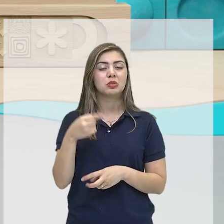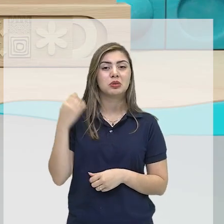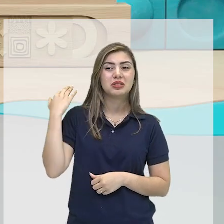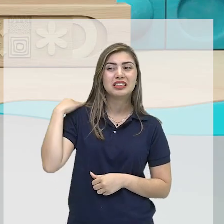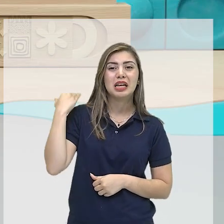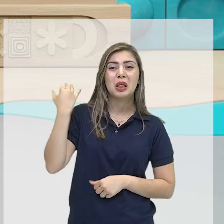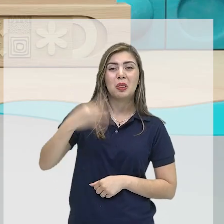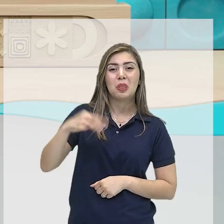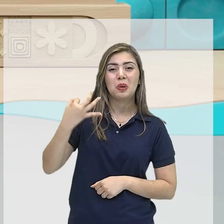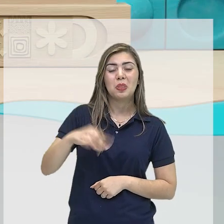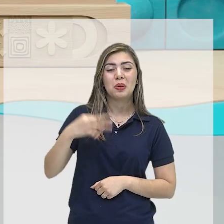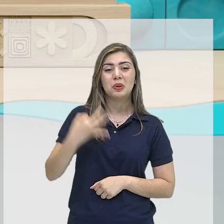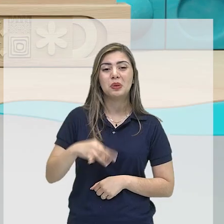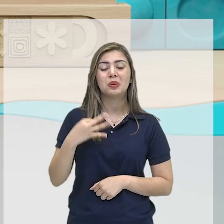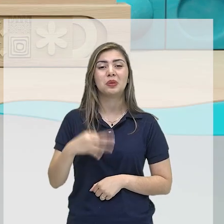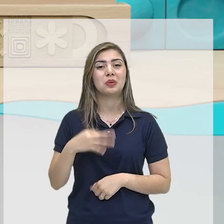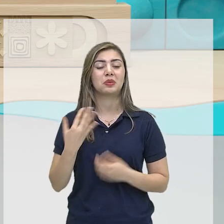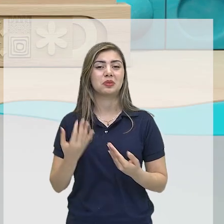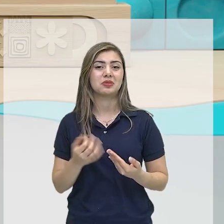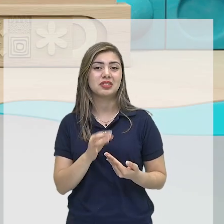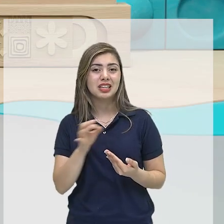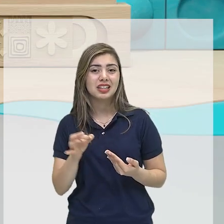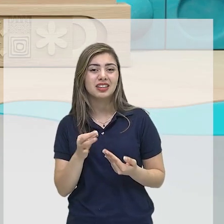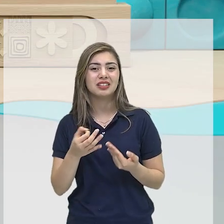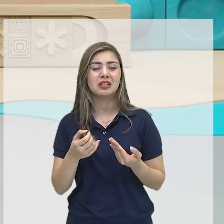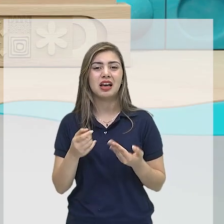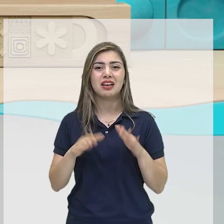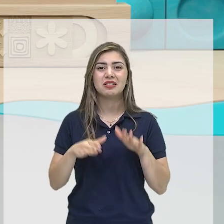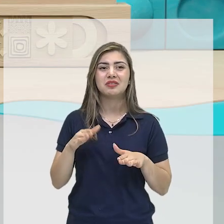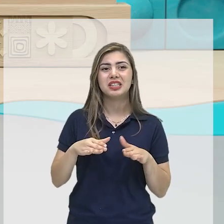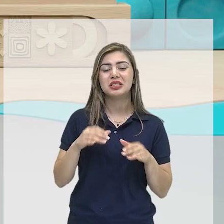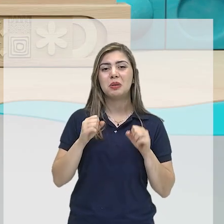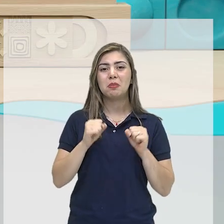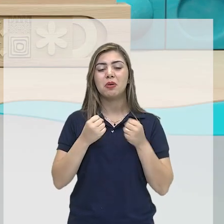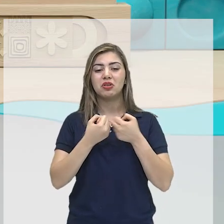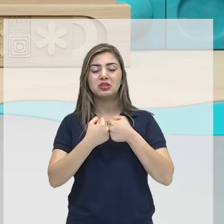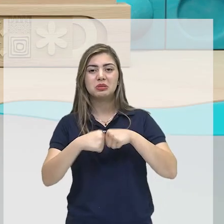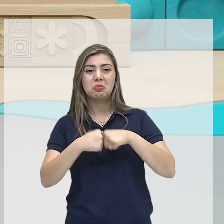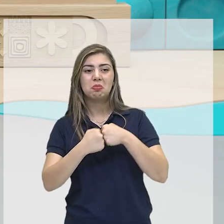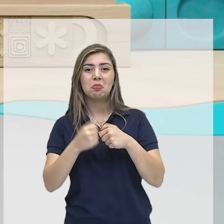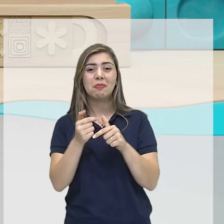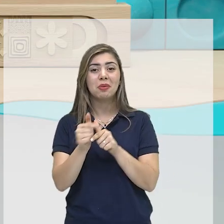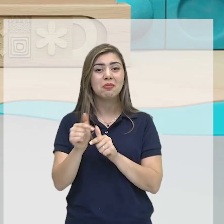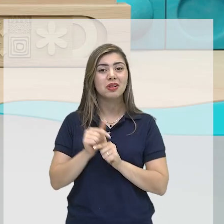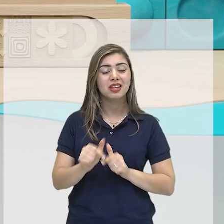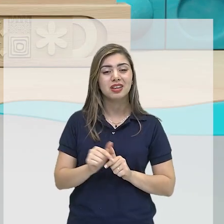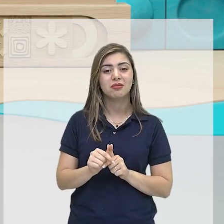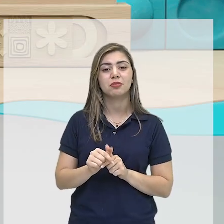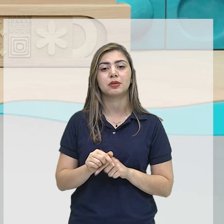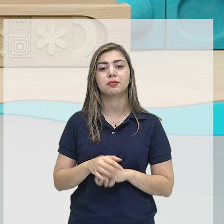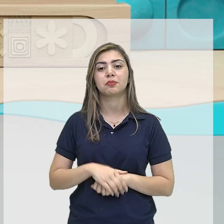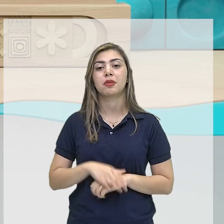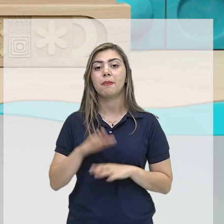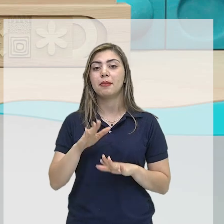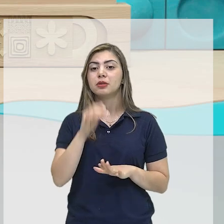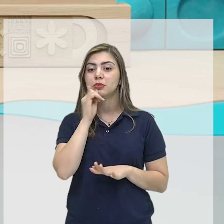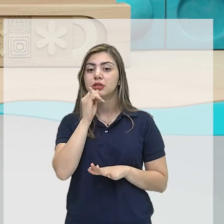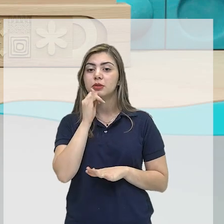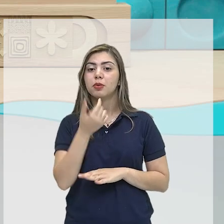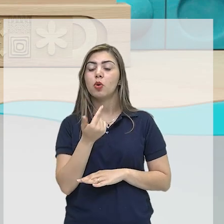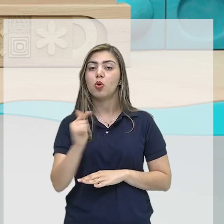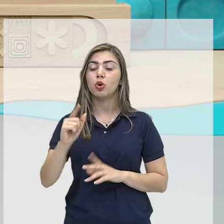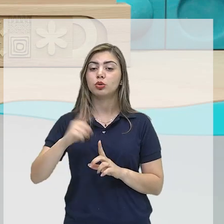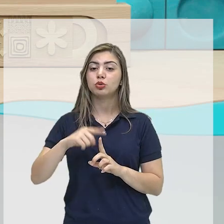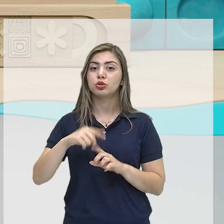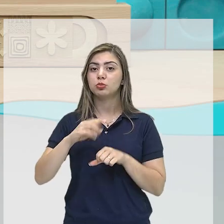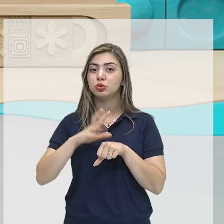sobrecarregar algumas articulações. E nos joelhos varos é o contrário, é os pés que eles ficam mais unidos e os joelhos,